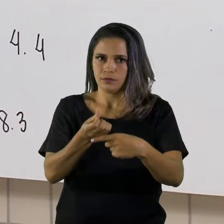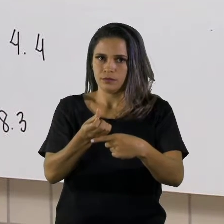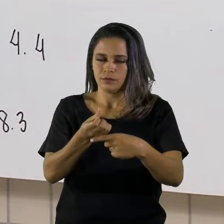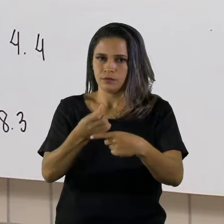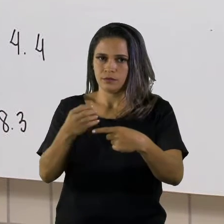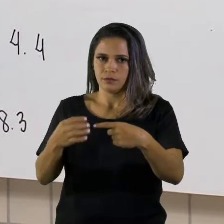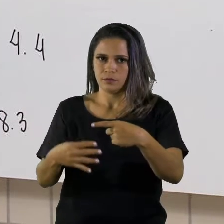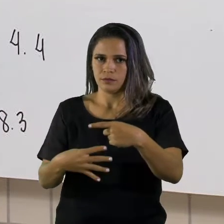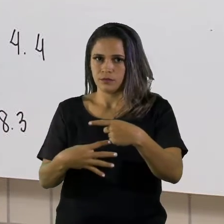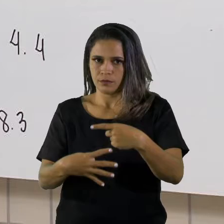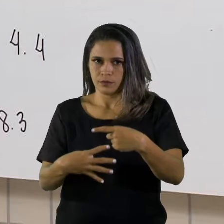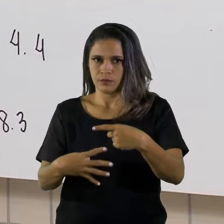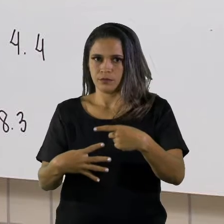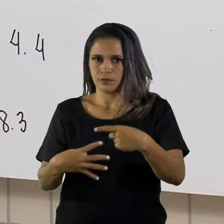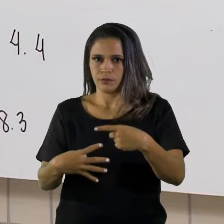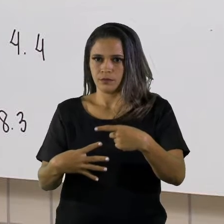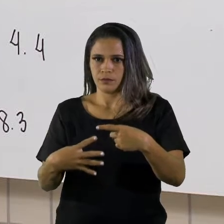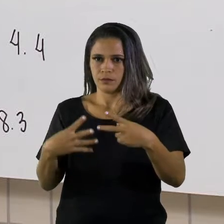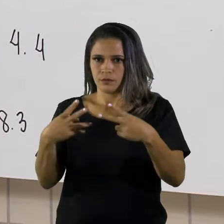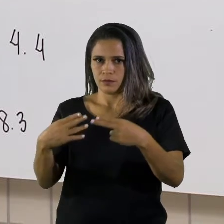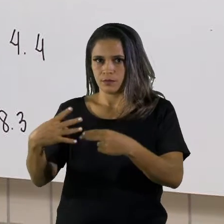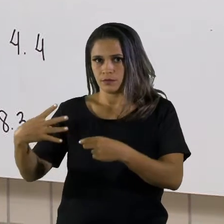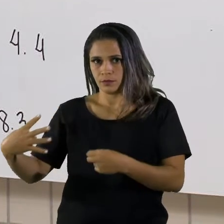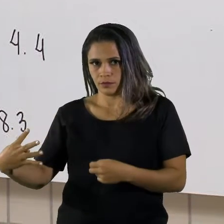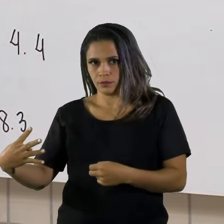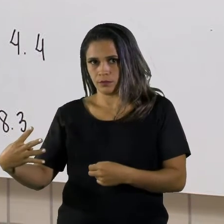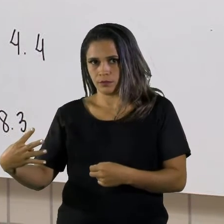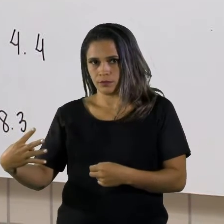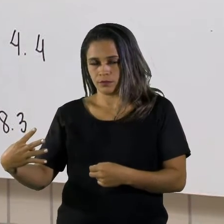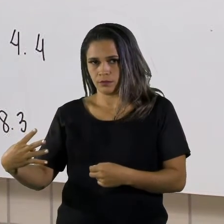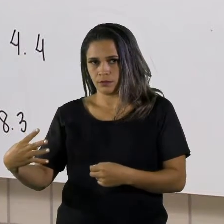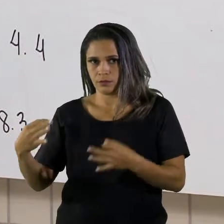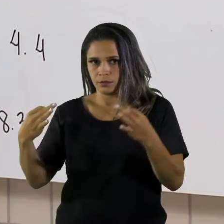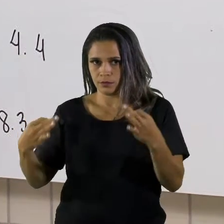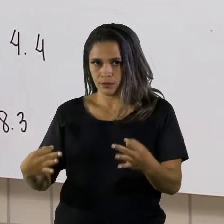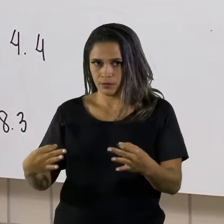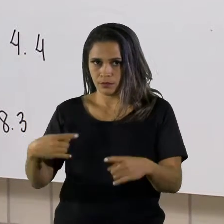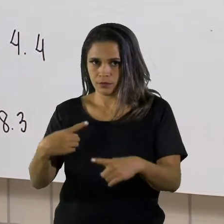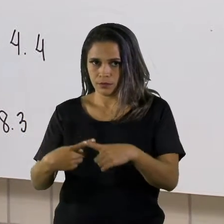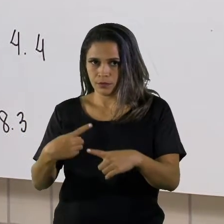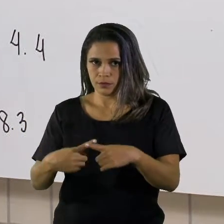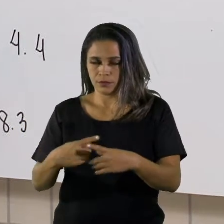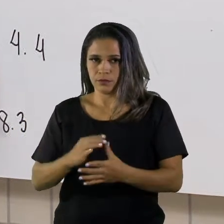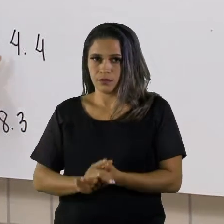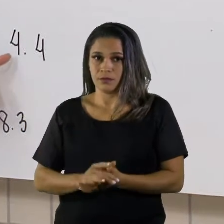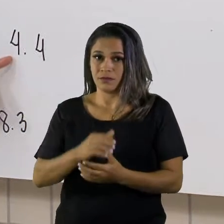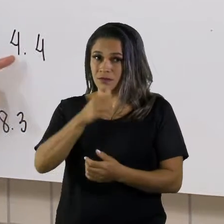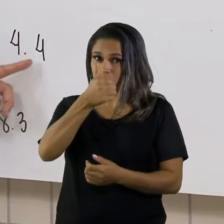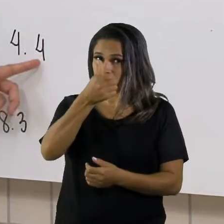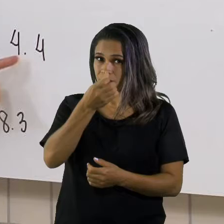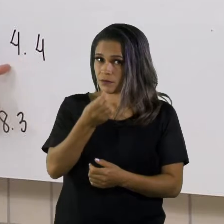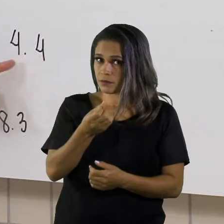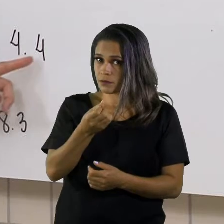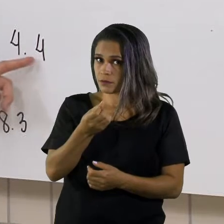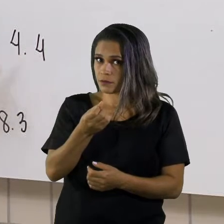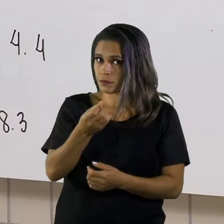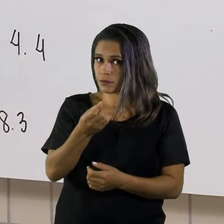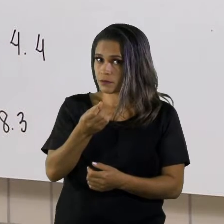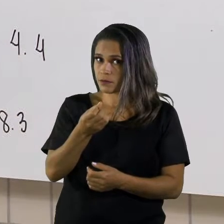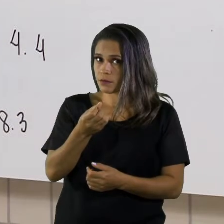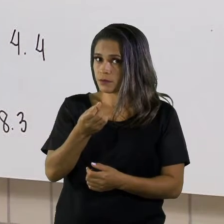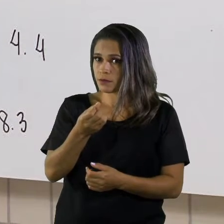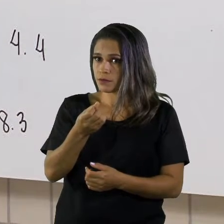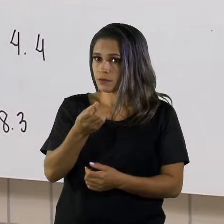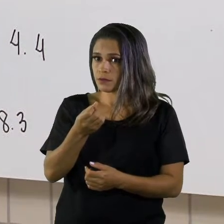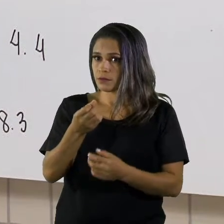4, isso é igual a 4, certo? Por quê? Porque 16 é igual a 4 vezes 4, né?